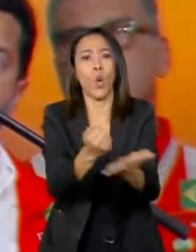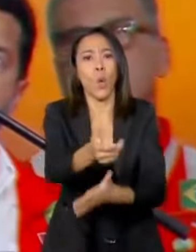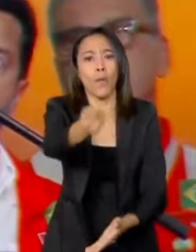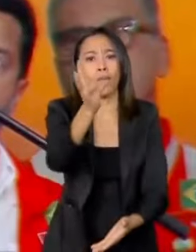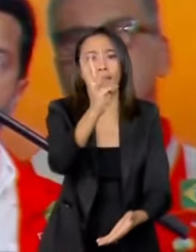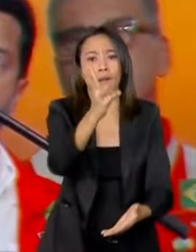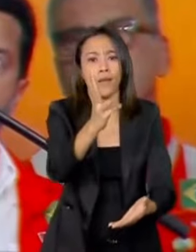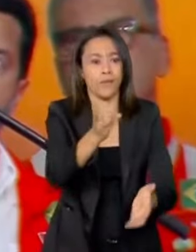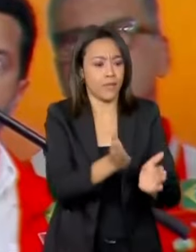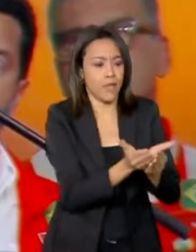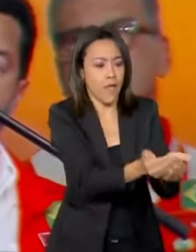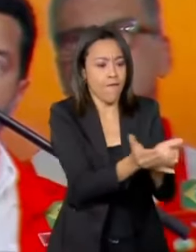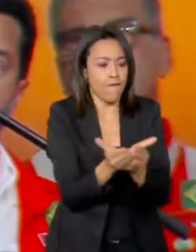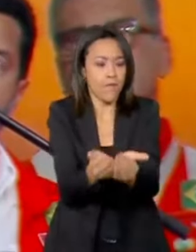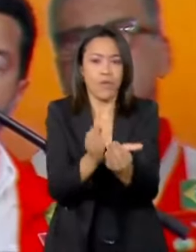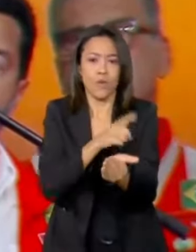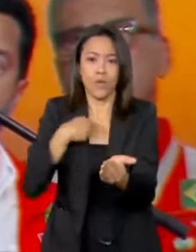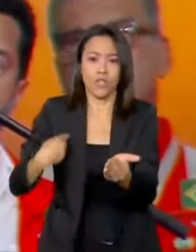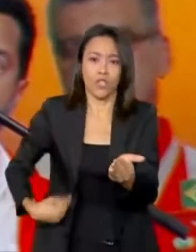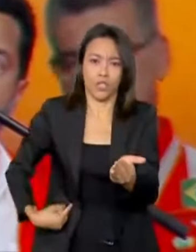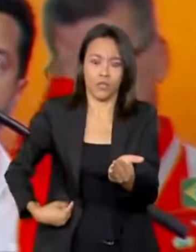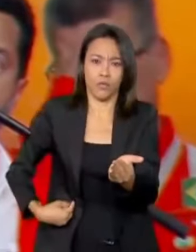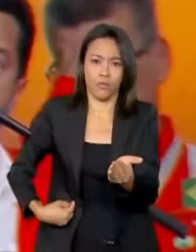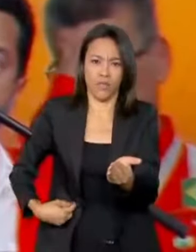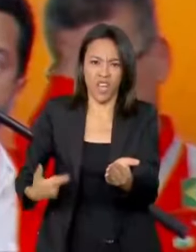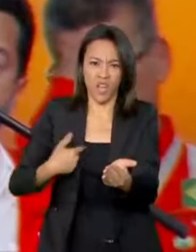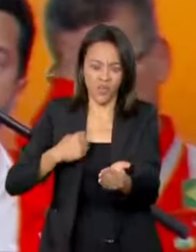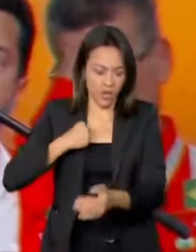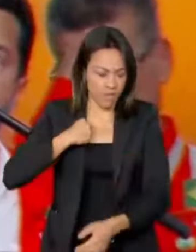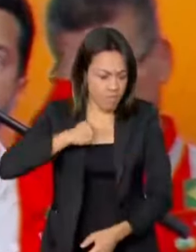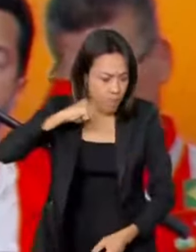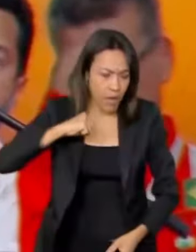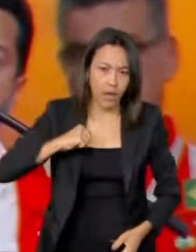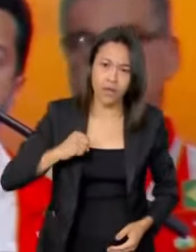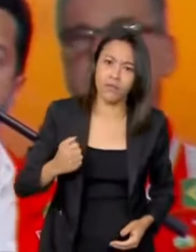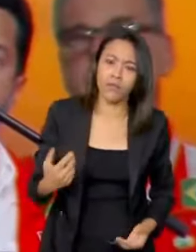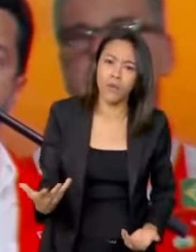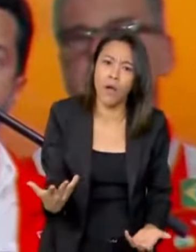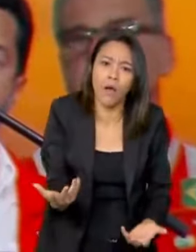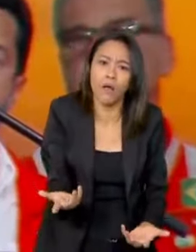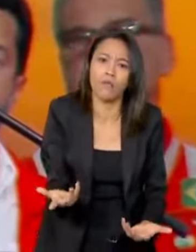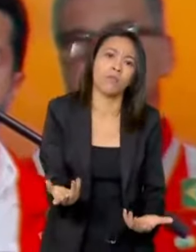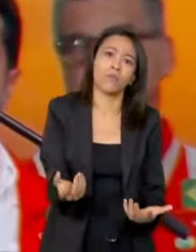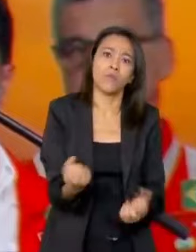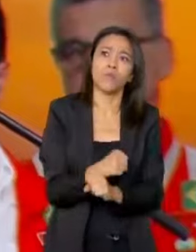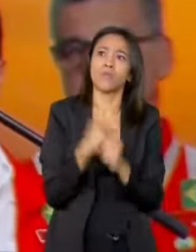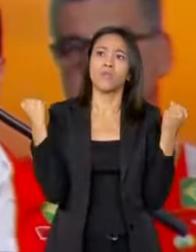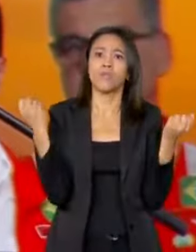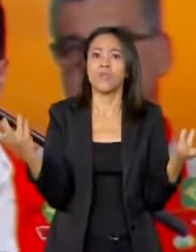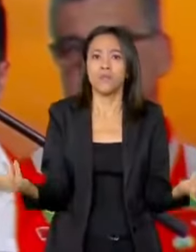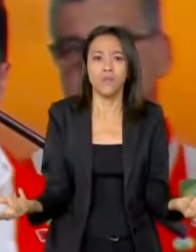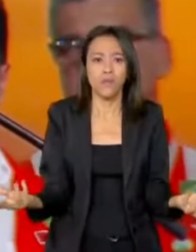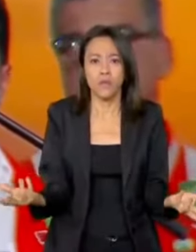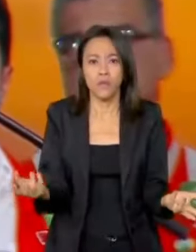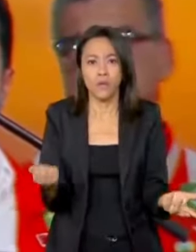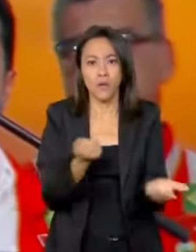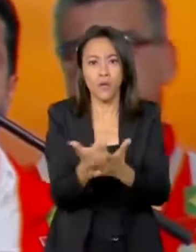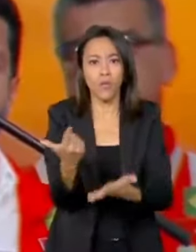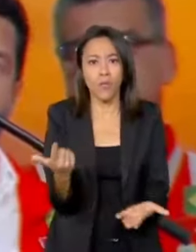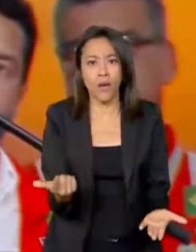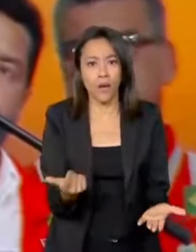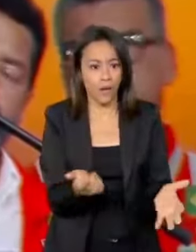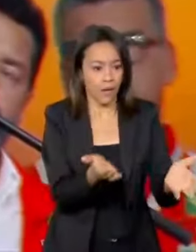de 400 mil toneladas. Eu fiquei muito pé da vida, muito pé da vida. Eu falei, não é possível. Não é possível que